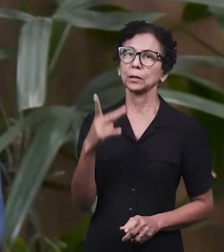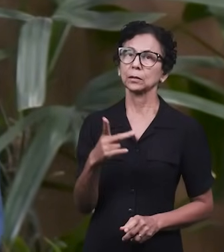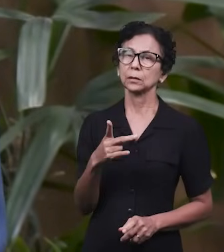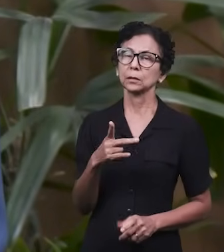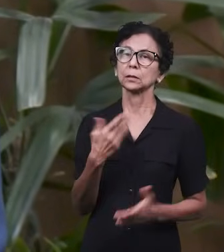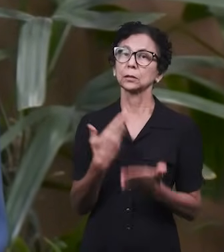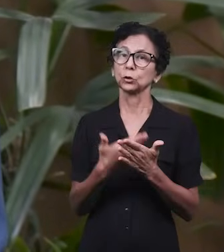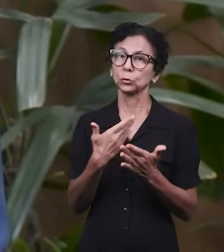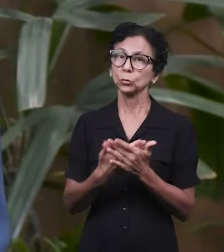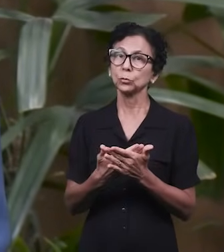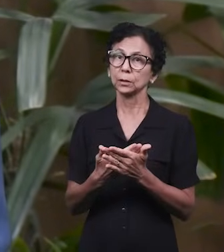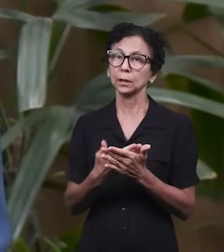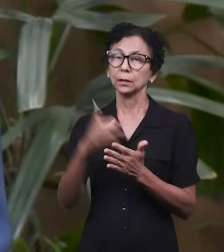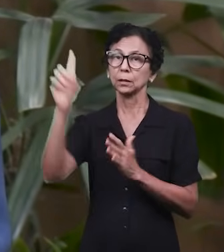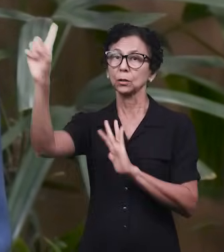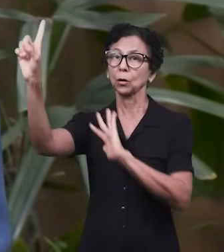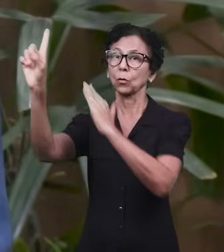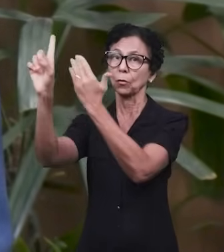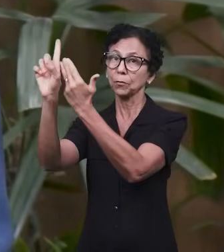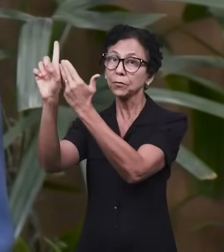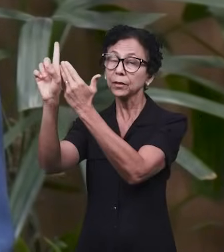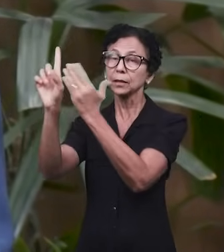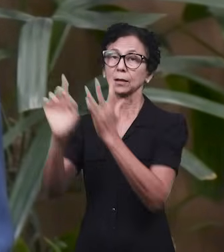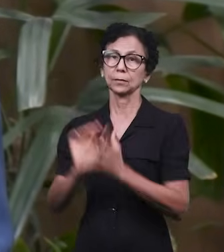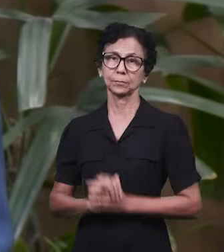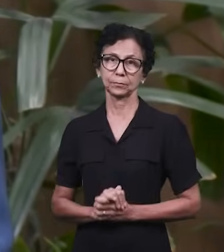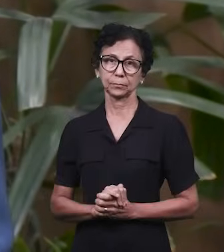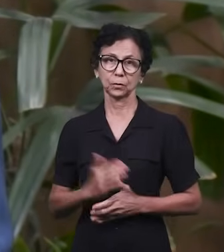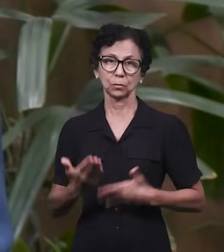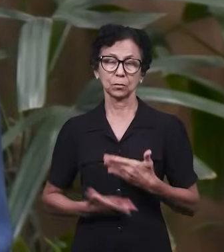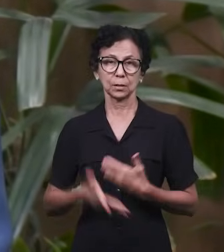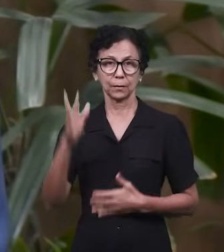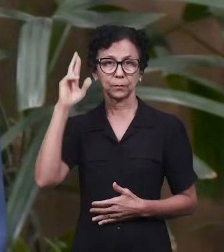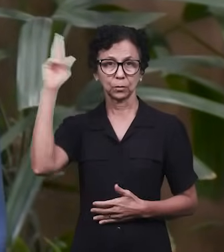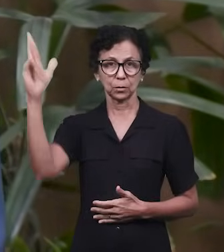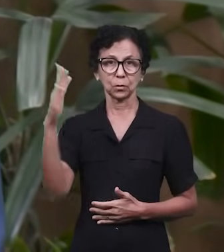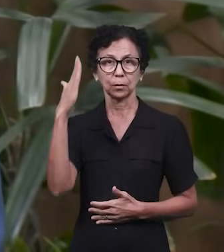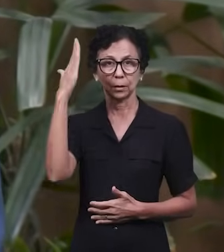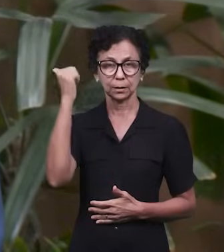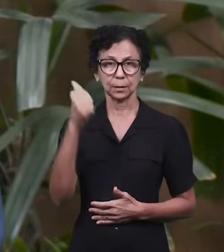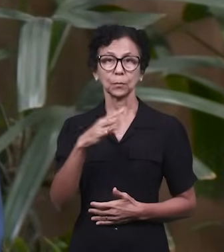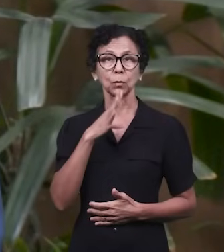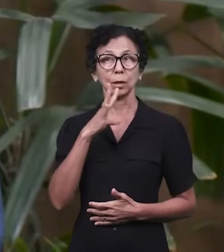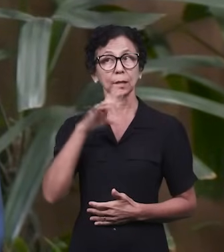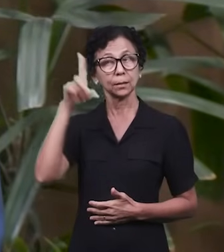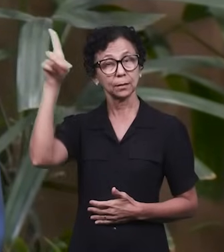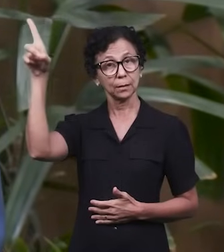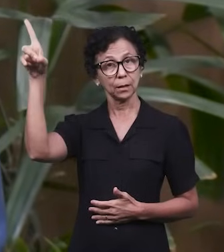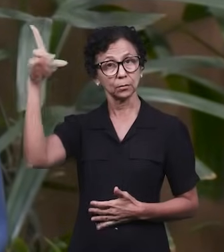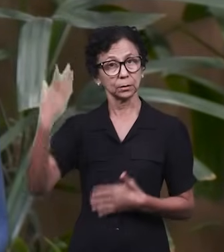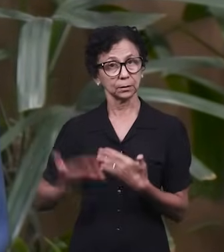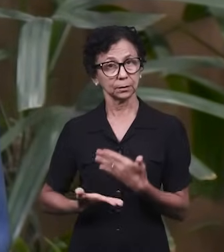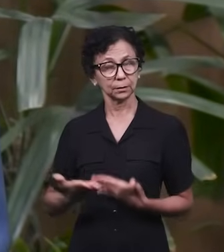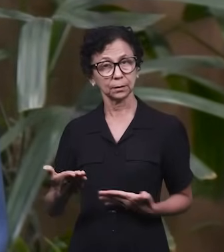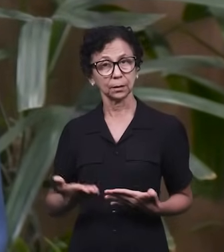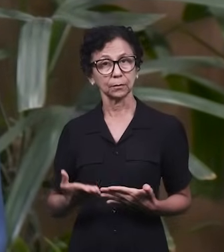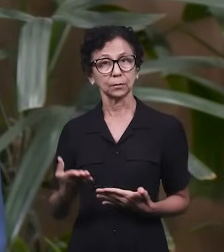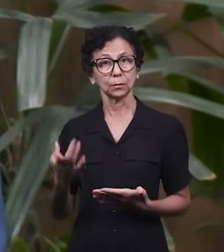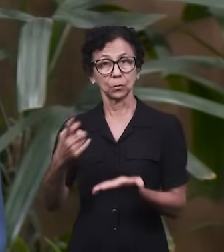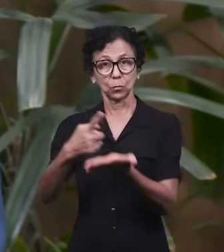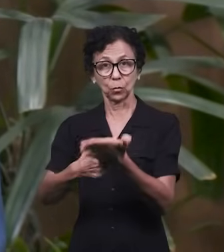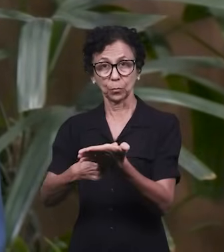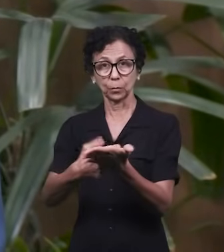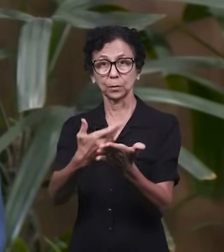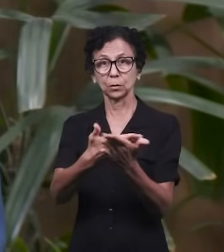Então, o servo do Senhor, ele sabe ao Deus que ele serve. Então, se nós nos comprometemos a estudar, tem hora de estudo, é hora de